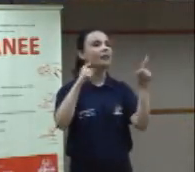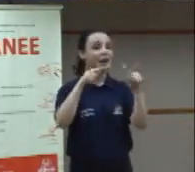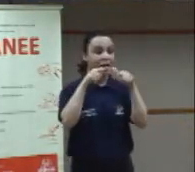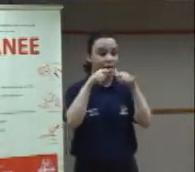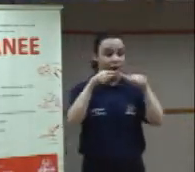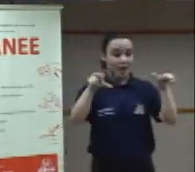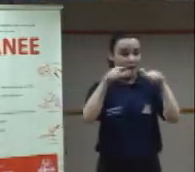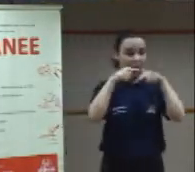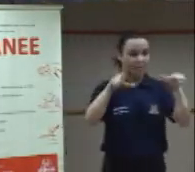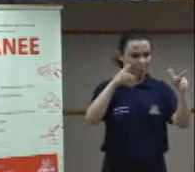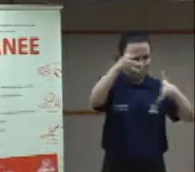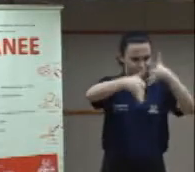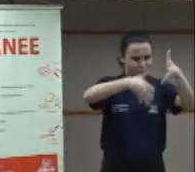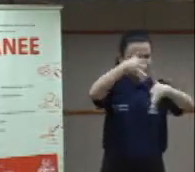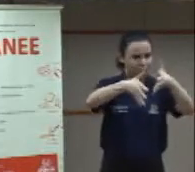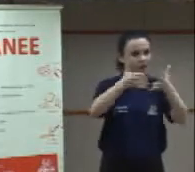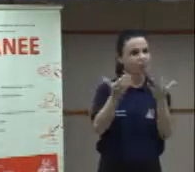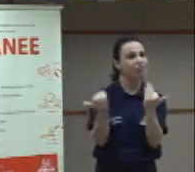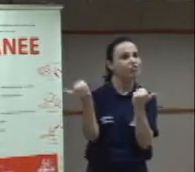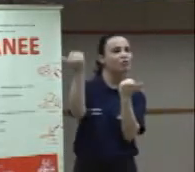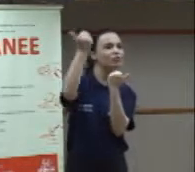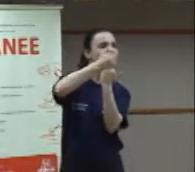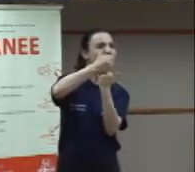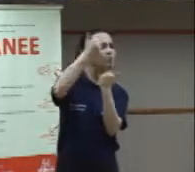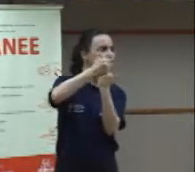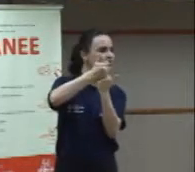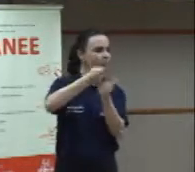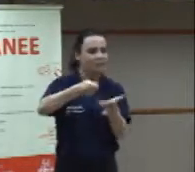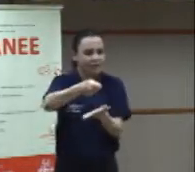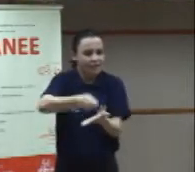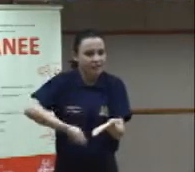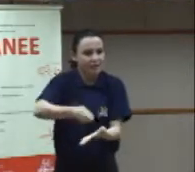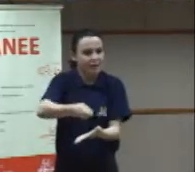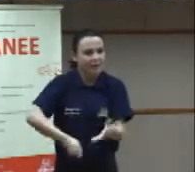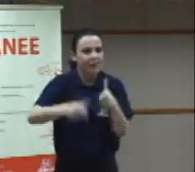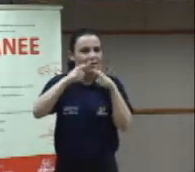a língua falada e escrita. Portanto, eu